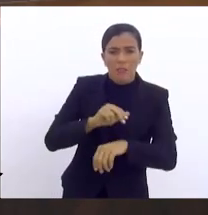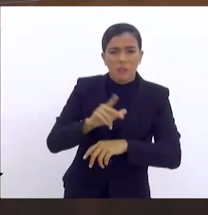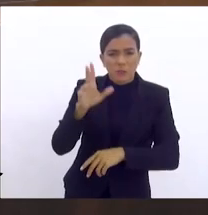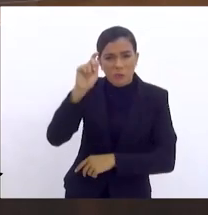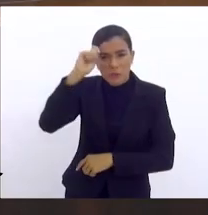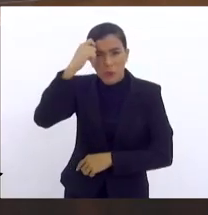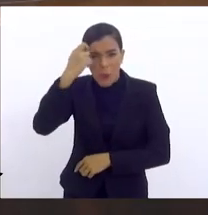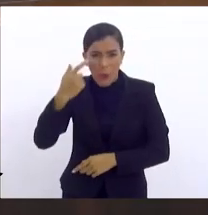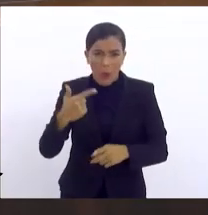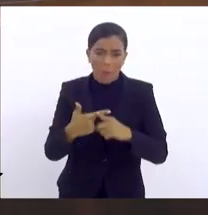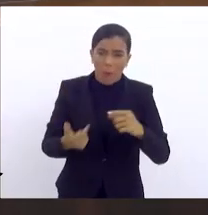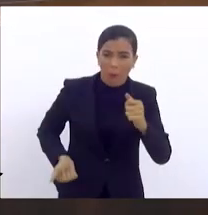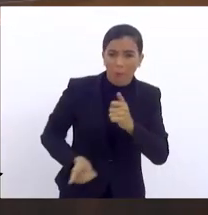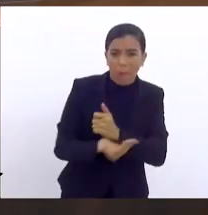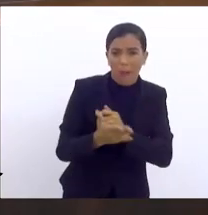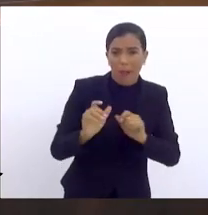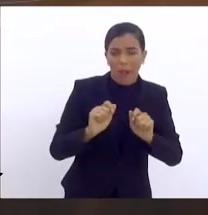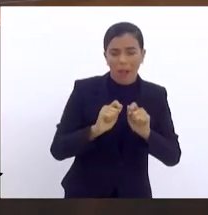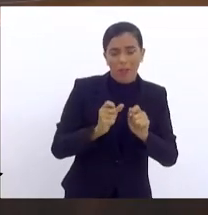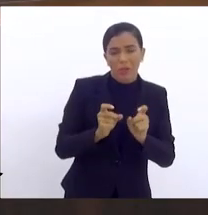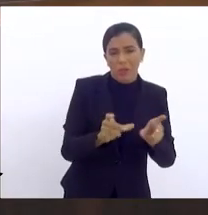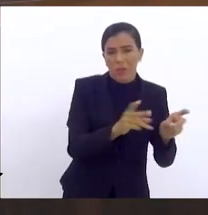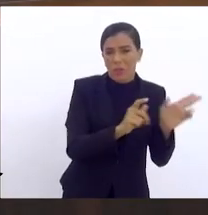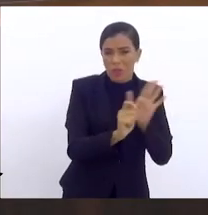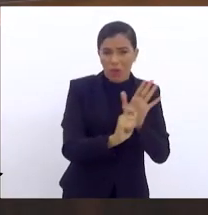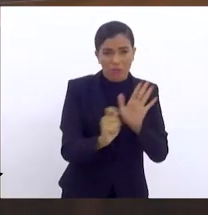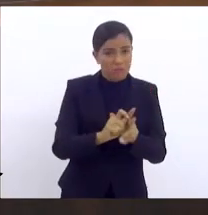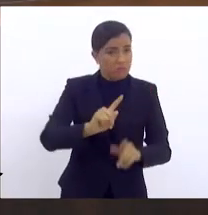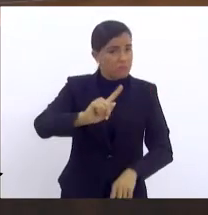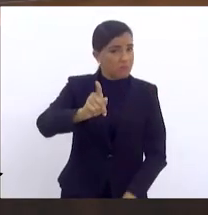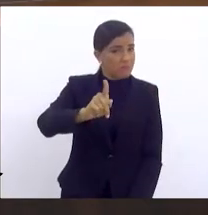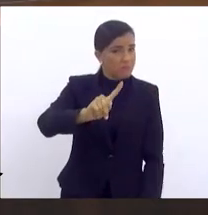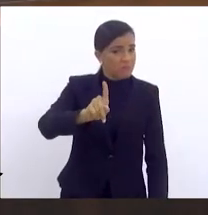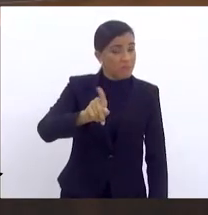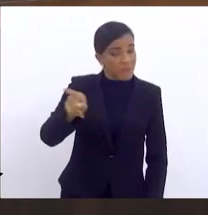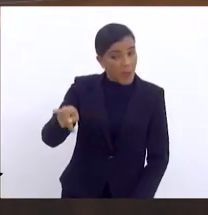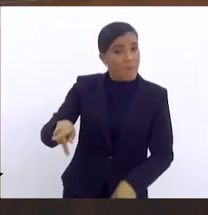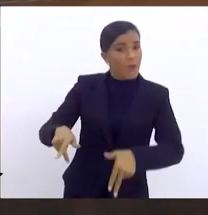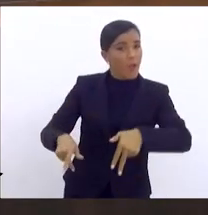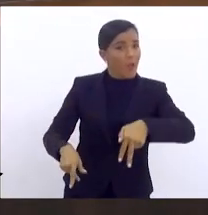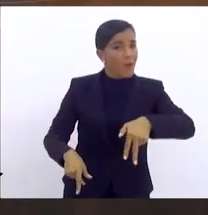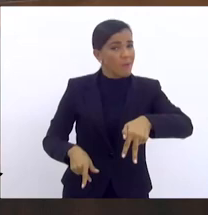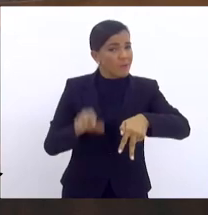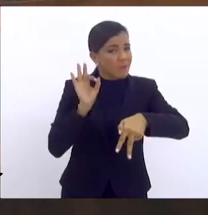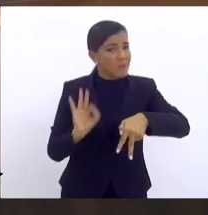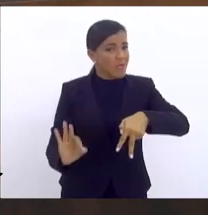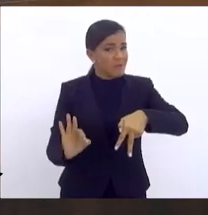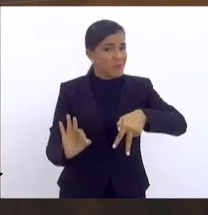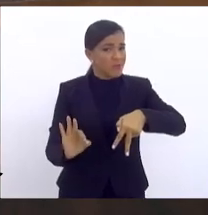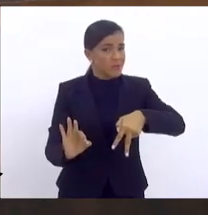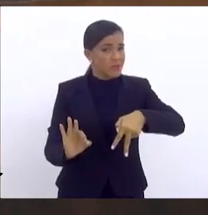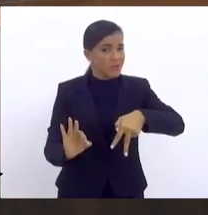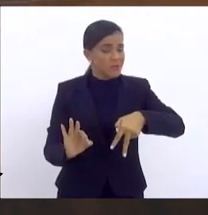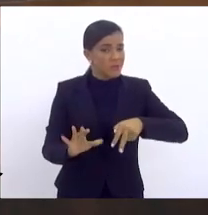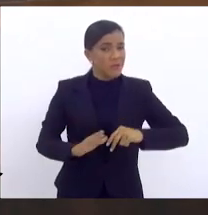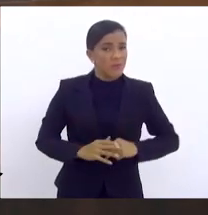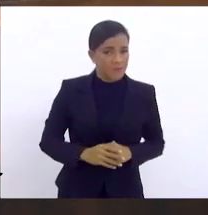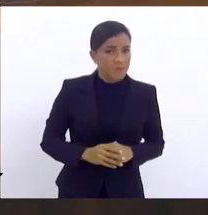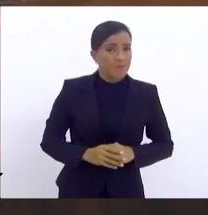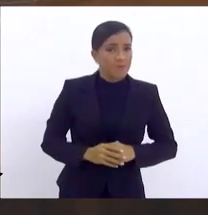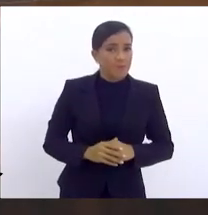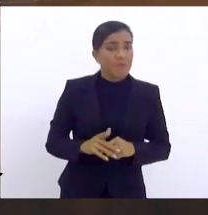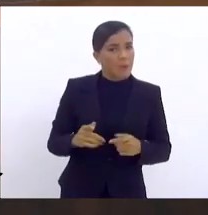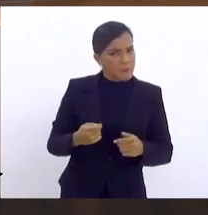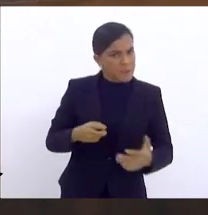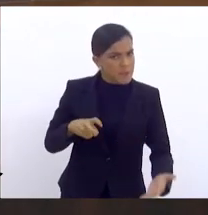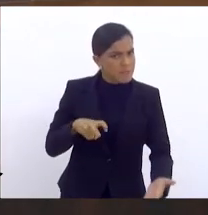tráfico que a polícia entrou e combater e falei não negativo tá ali porque é bandido porque é demais tem que tem